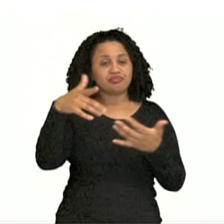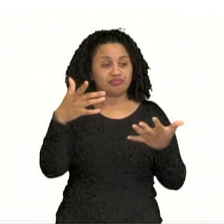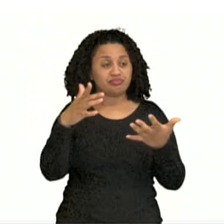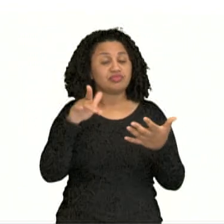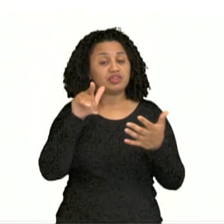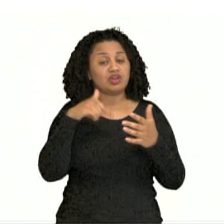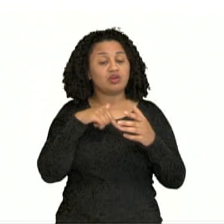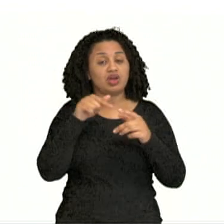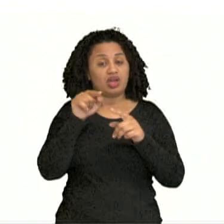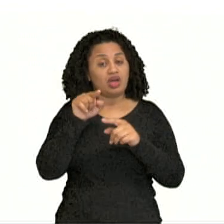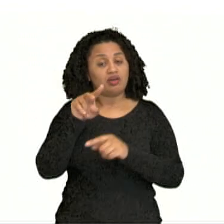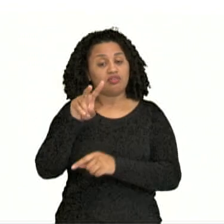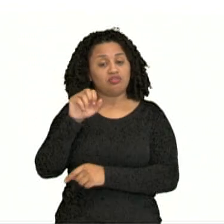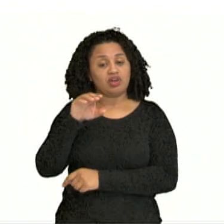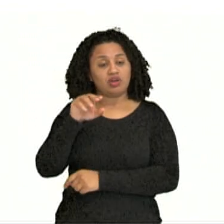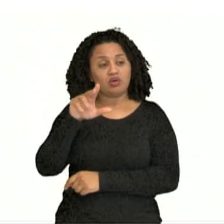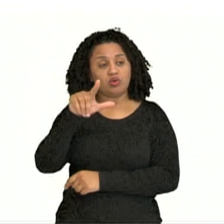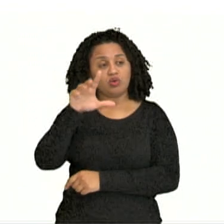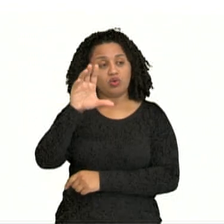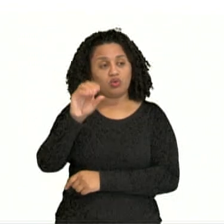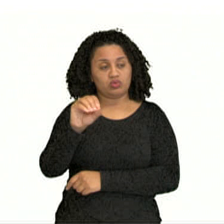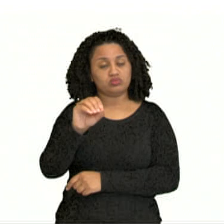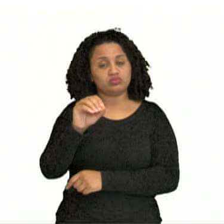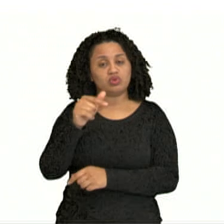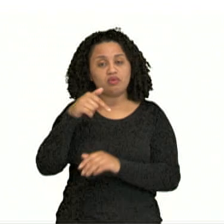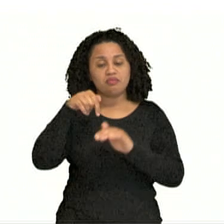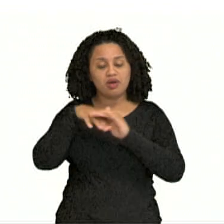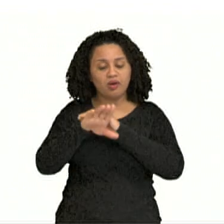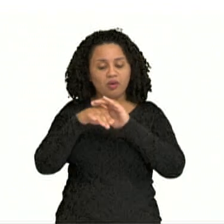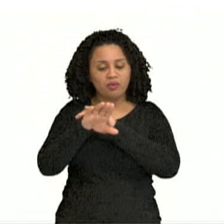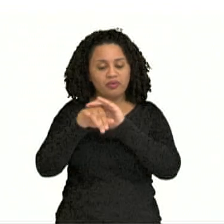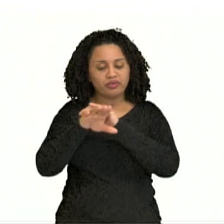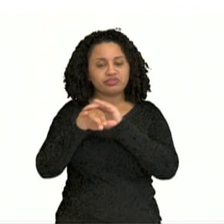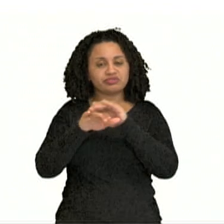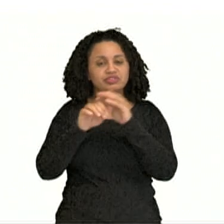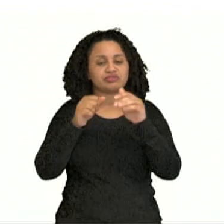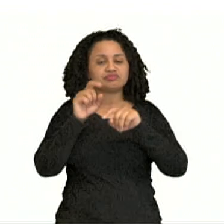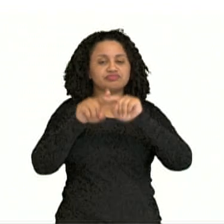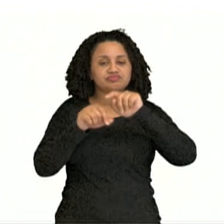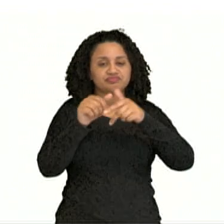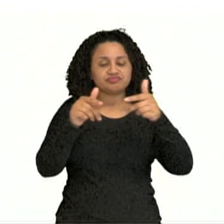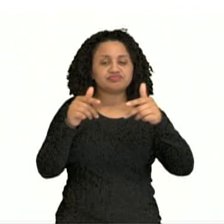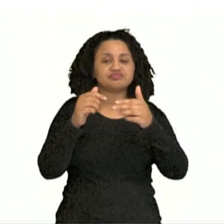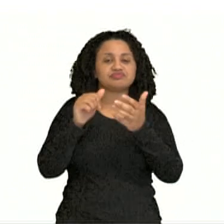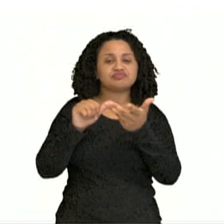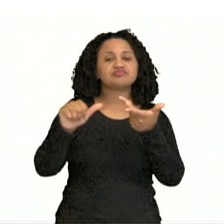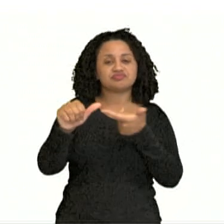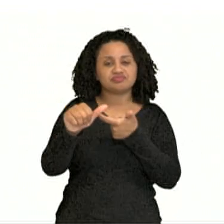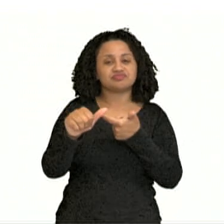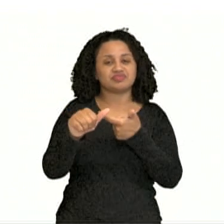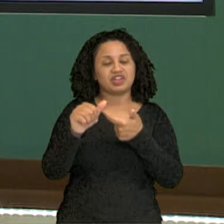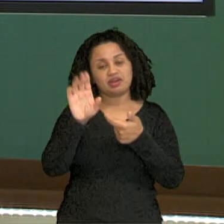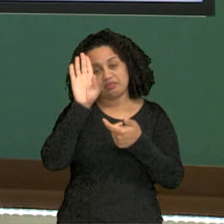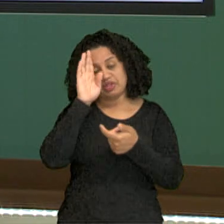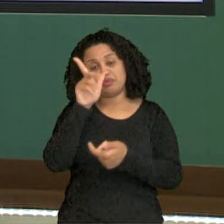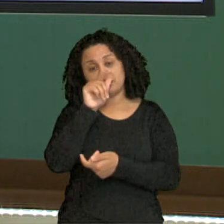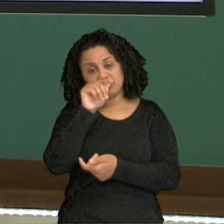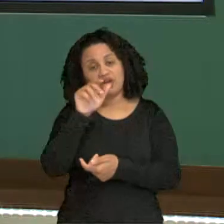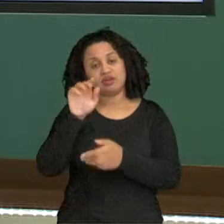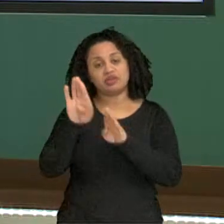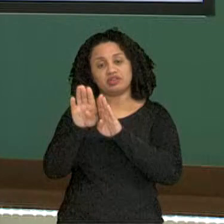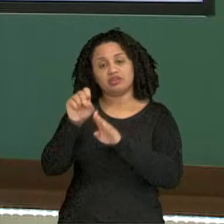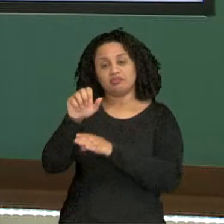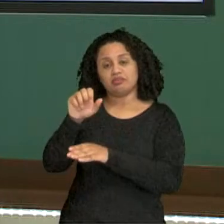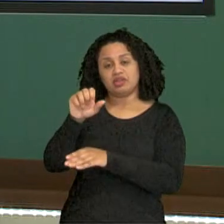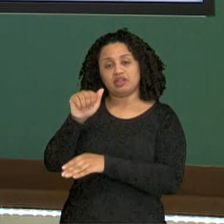Então ele é um vacúolo, ele é uma estrutura de armazenamento de substâncias, principalmente água e sais minerais. E